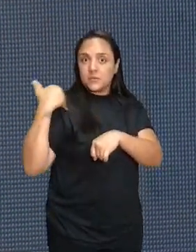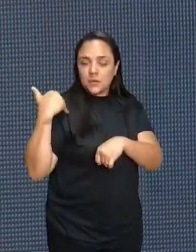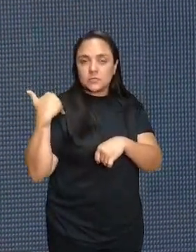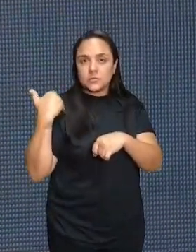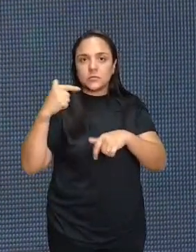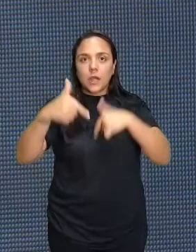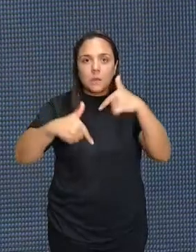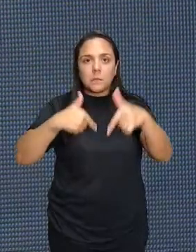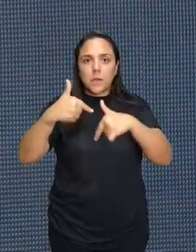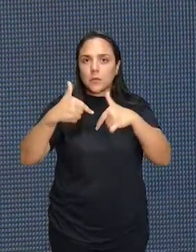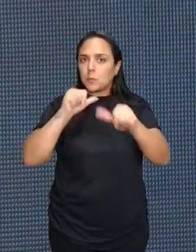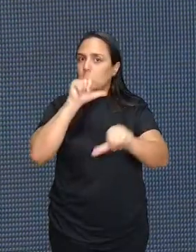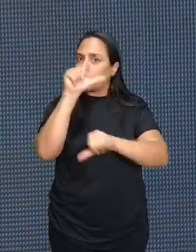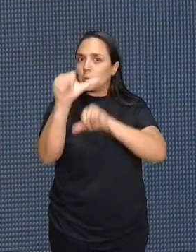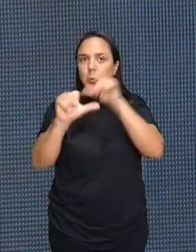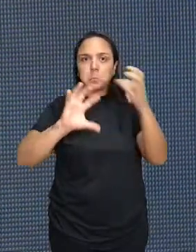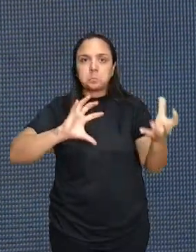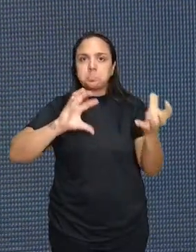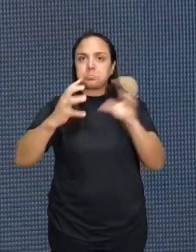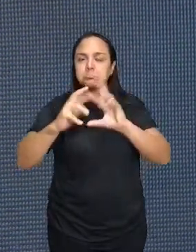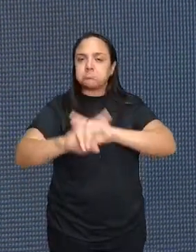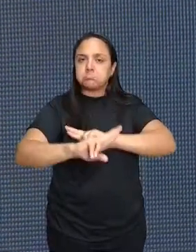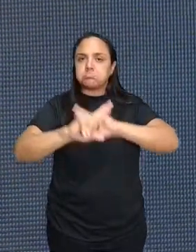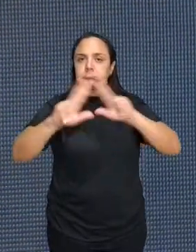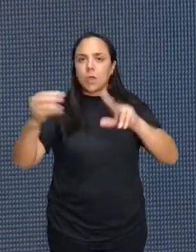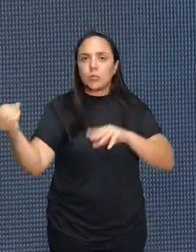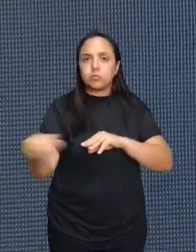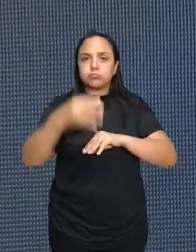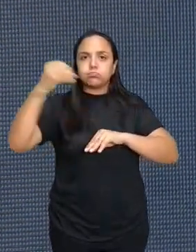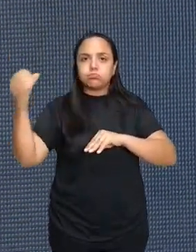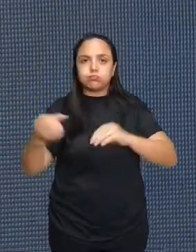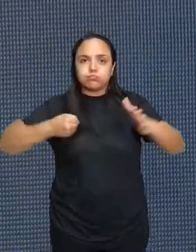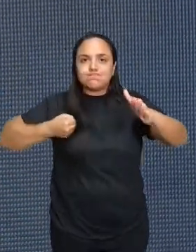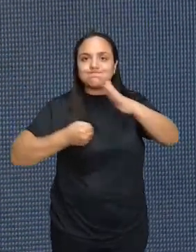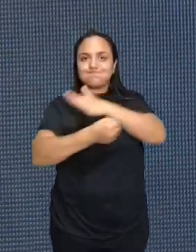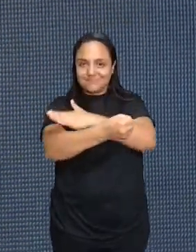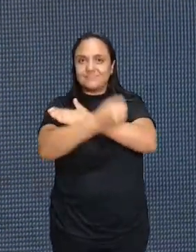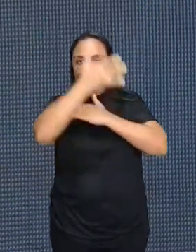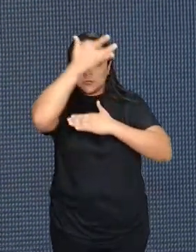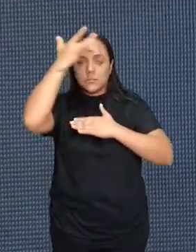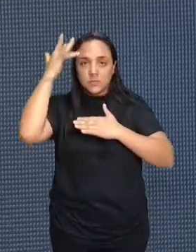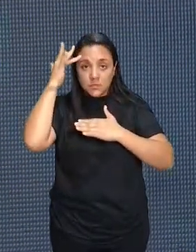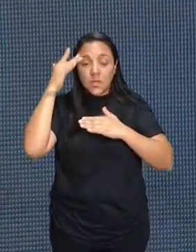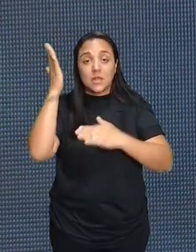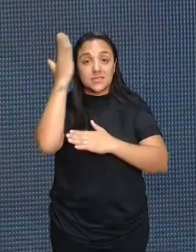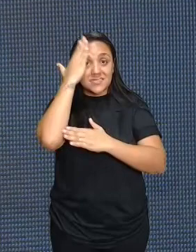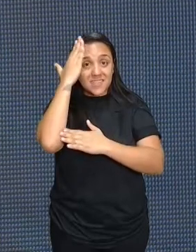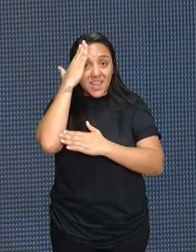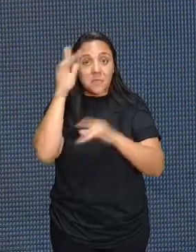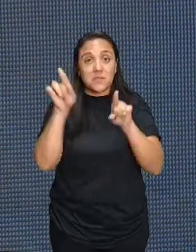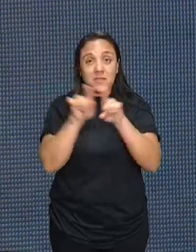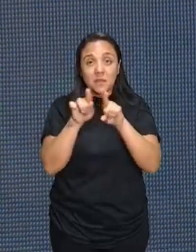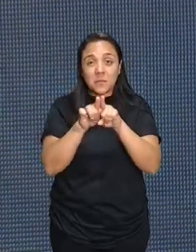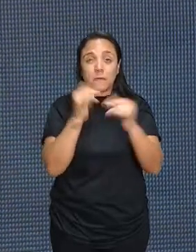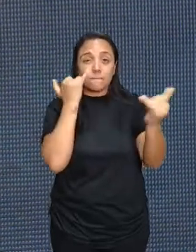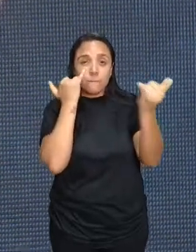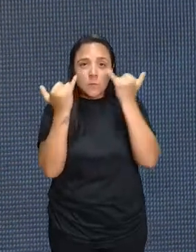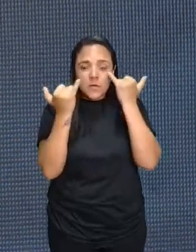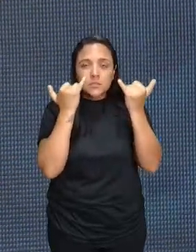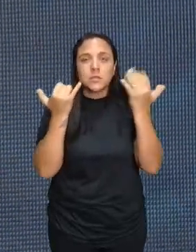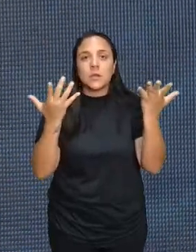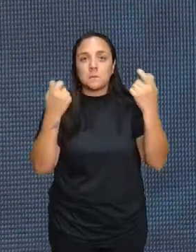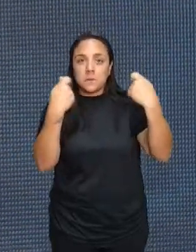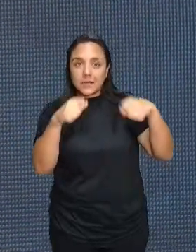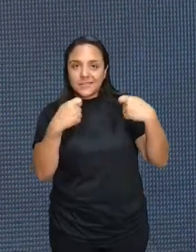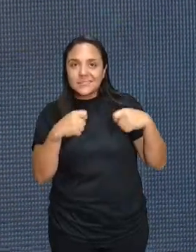trabalho ele mudou muito e, com isso, novas competências se tornaram necessárias. Saber o idioma dos dados ou ter influência em